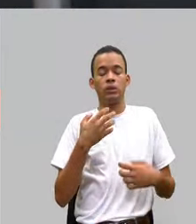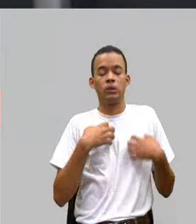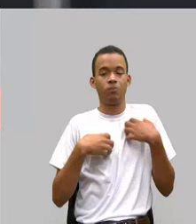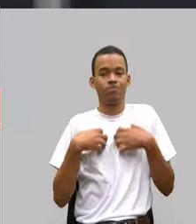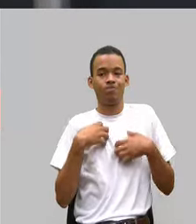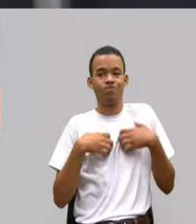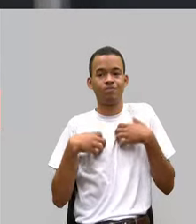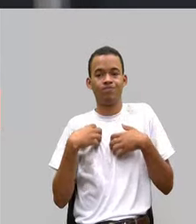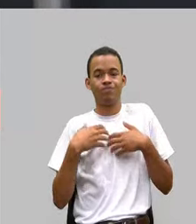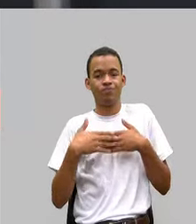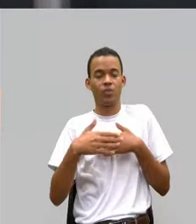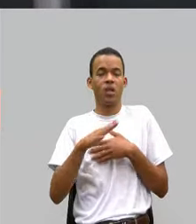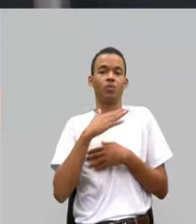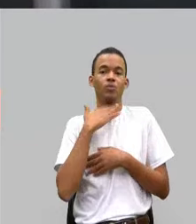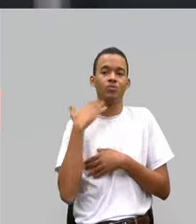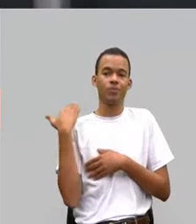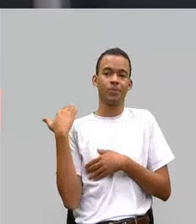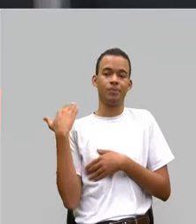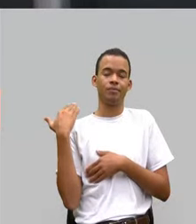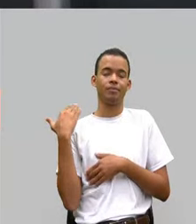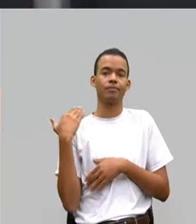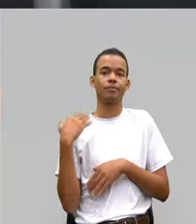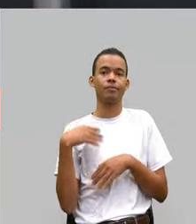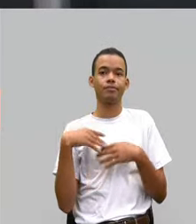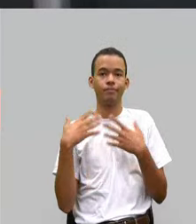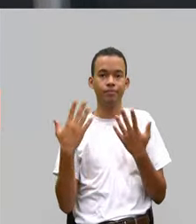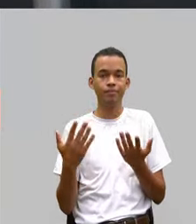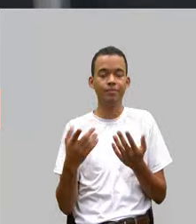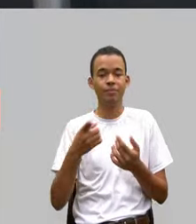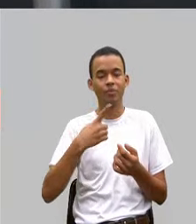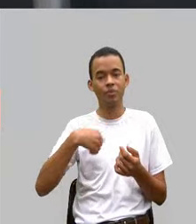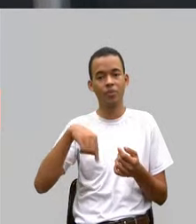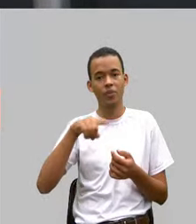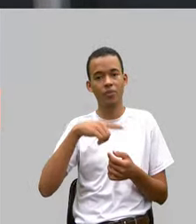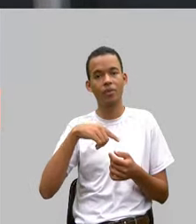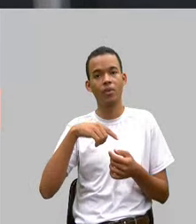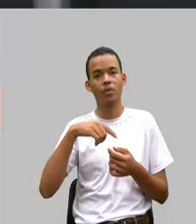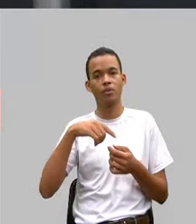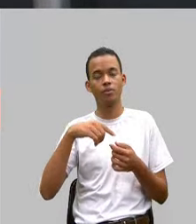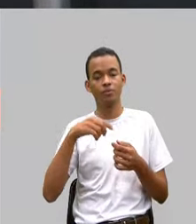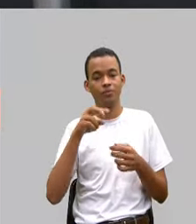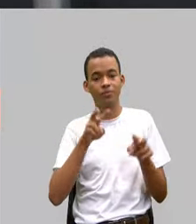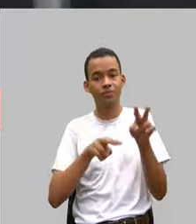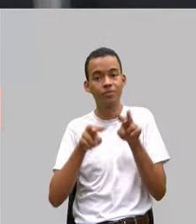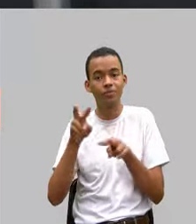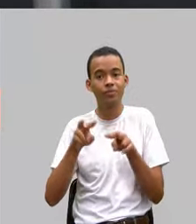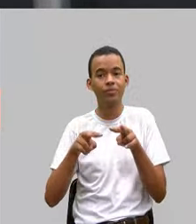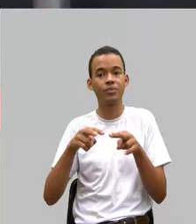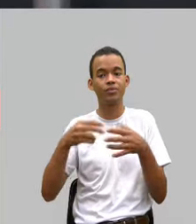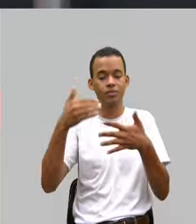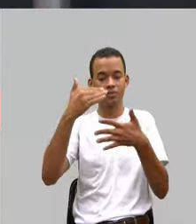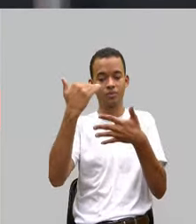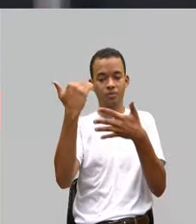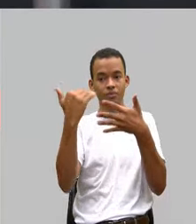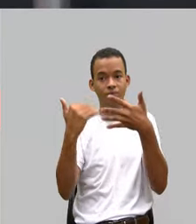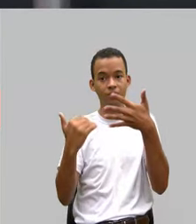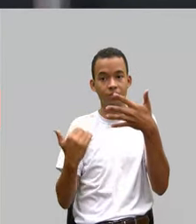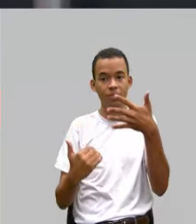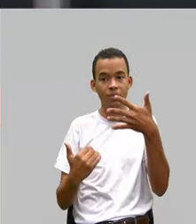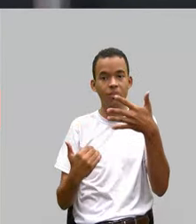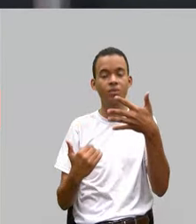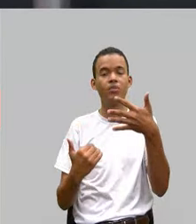seria ridículo enfrentarmos fontes e intensidades de Sofrimento tão diferentes com os mesmos